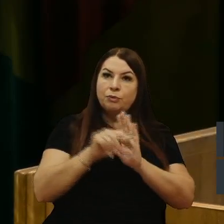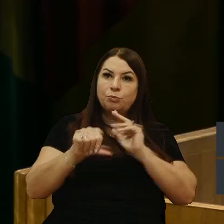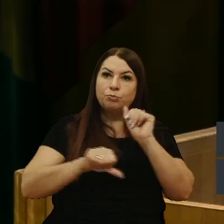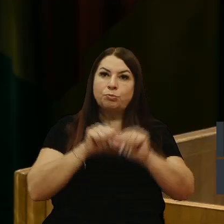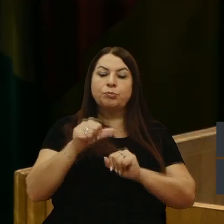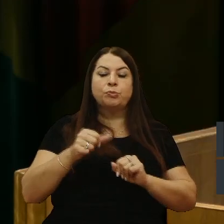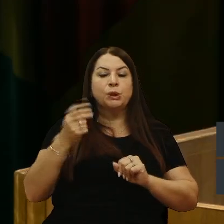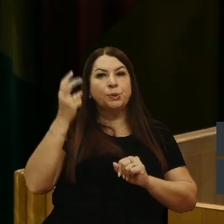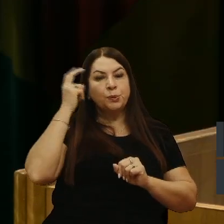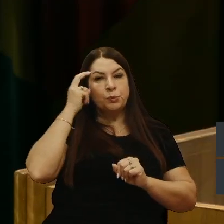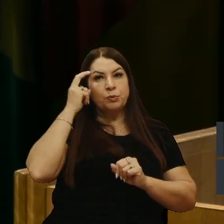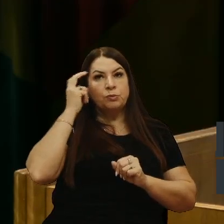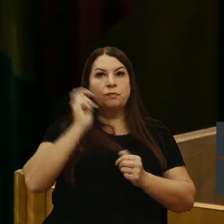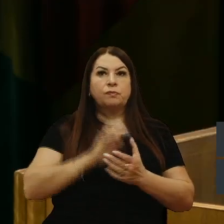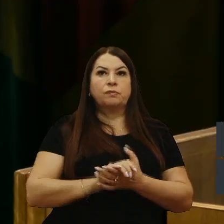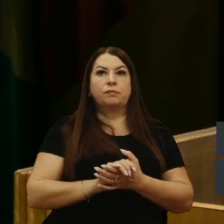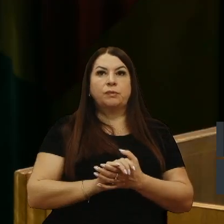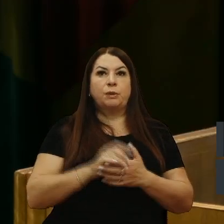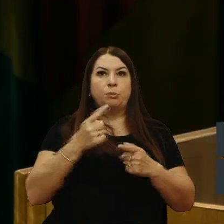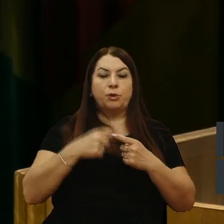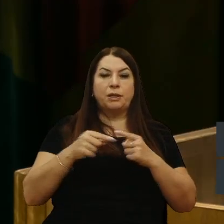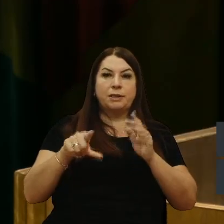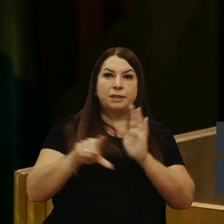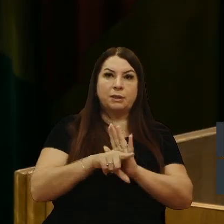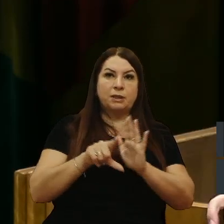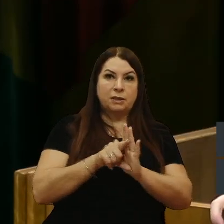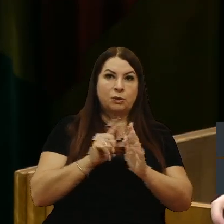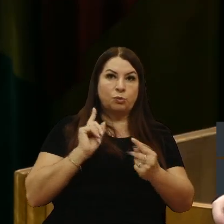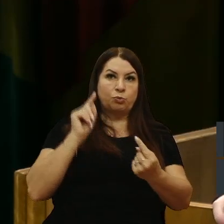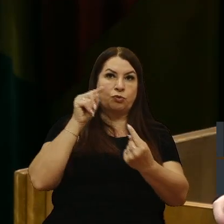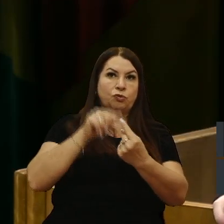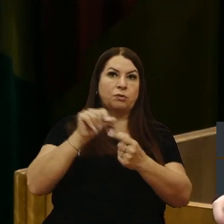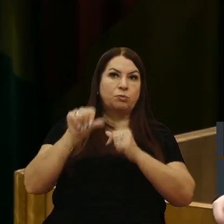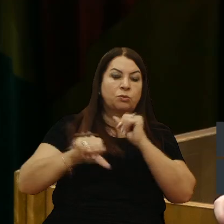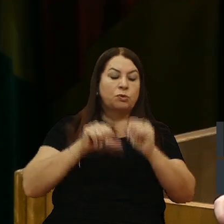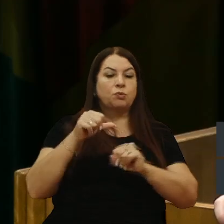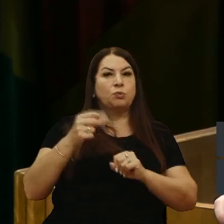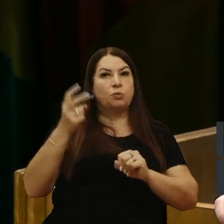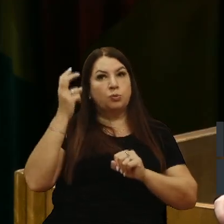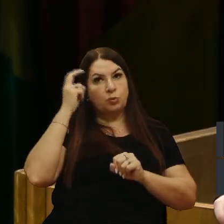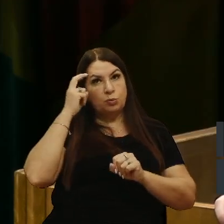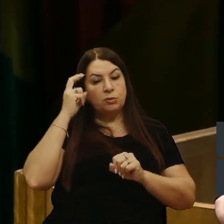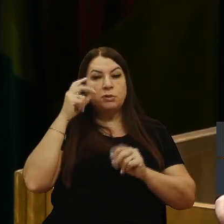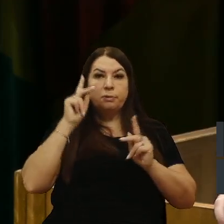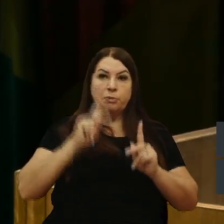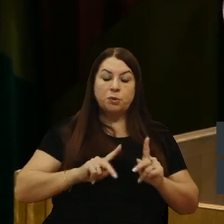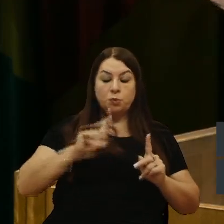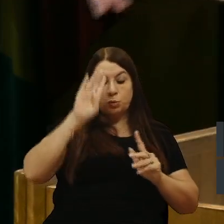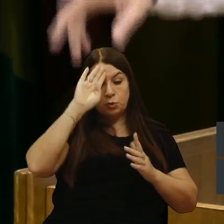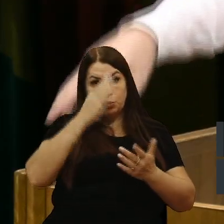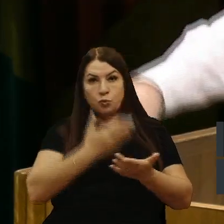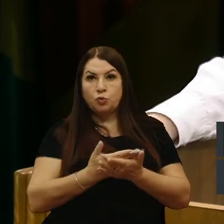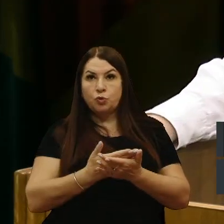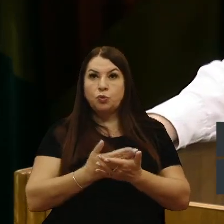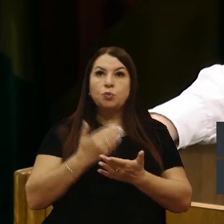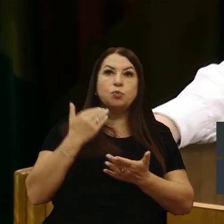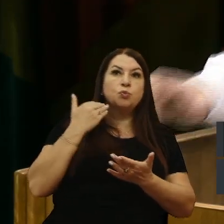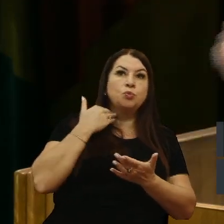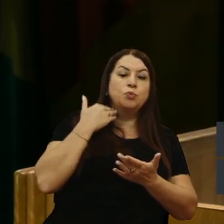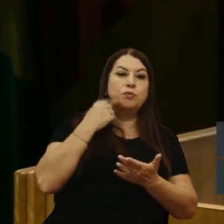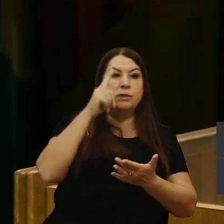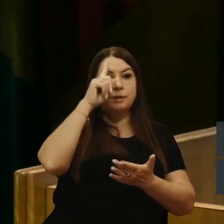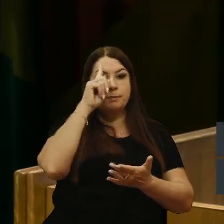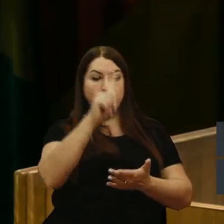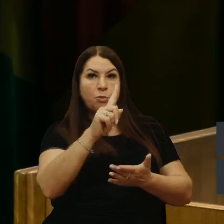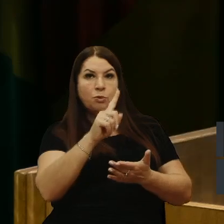cultura. Porque essa lei tem como objetivo mudar a cultura. Se tem gente que acredita que o juiz vai impor a lei